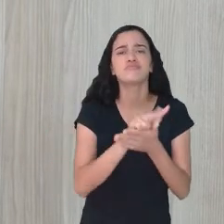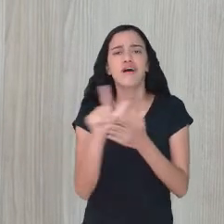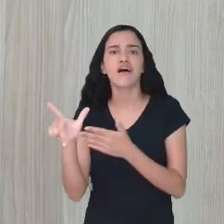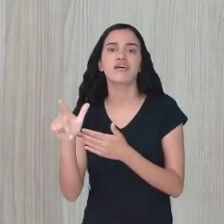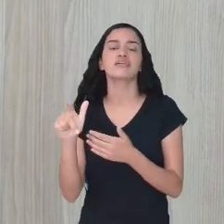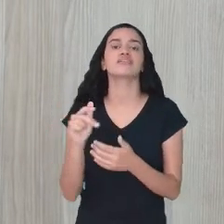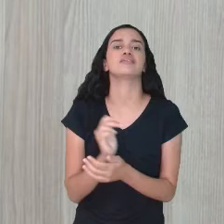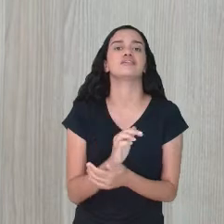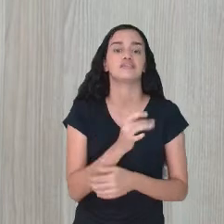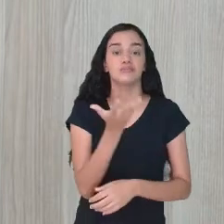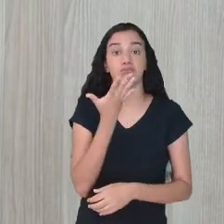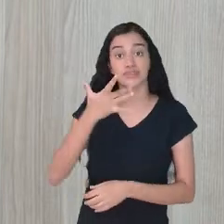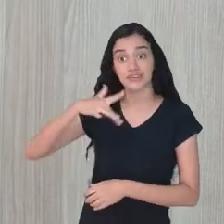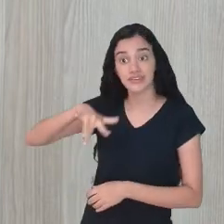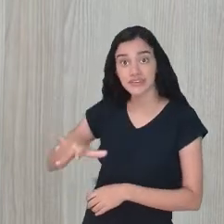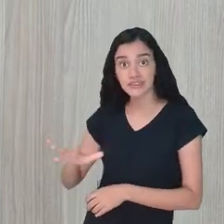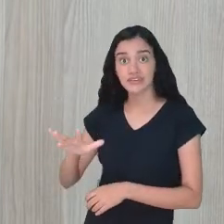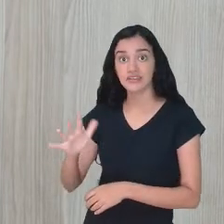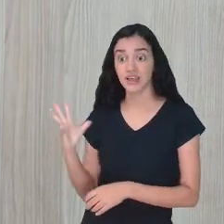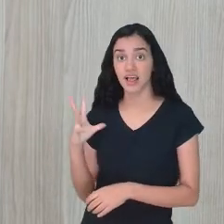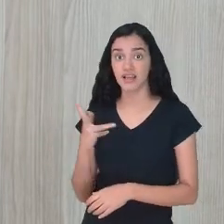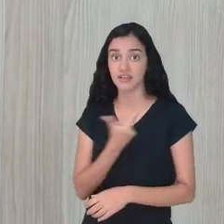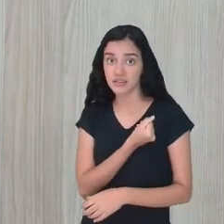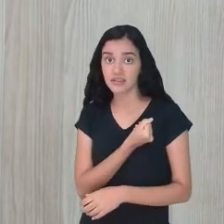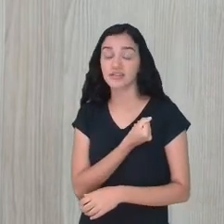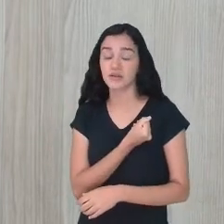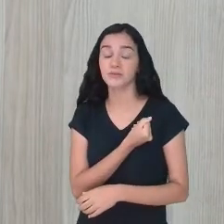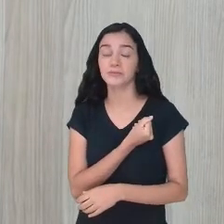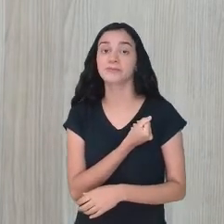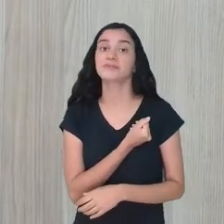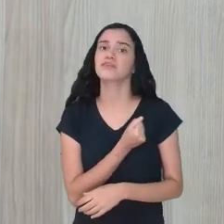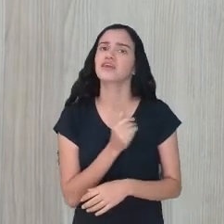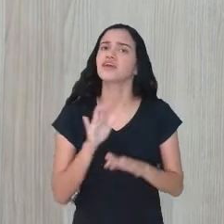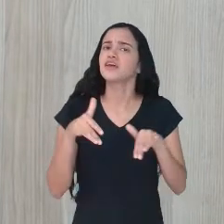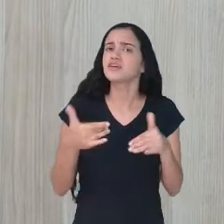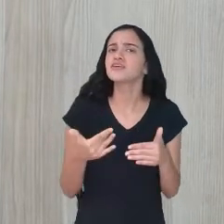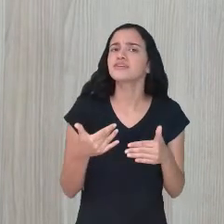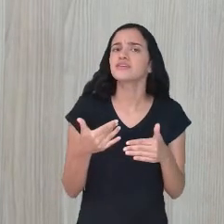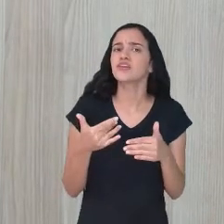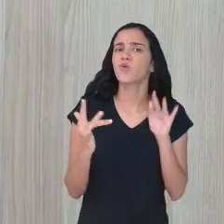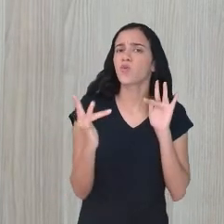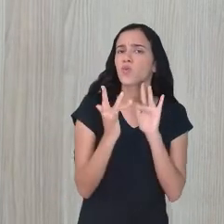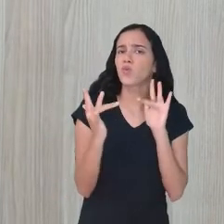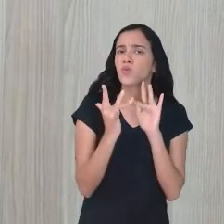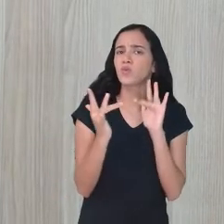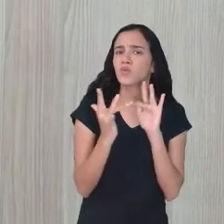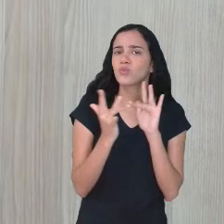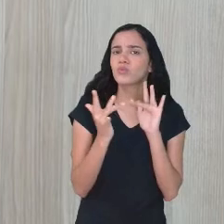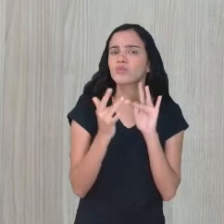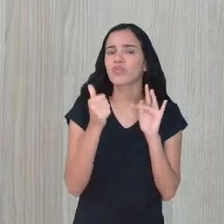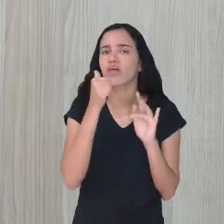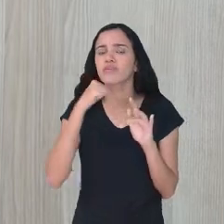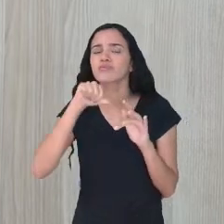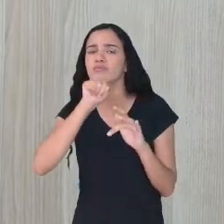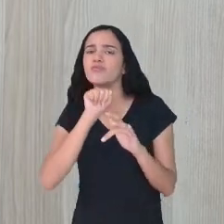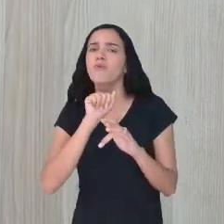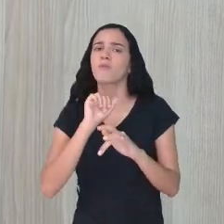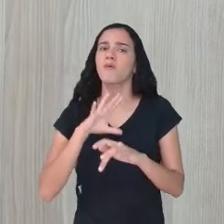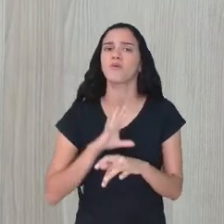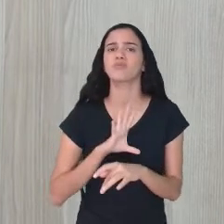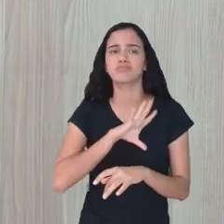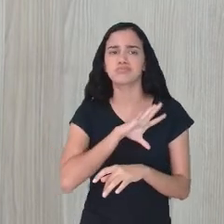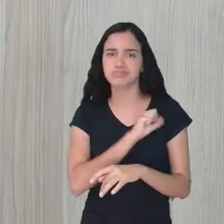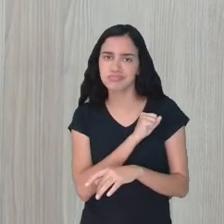salvas, simplesmente crianças que são amamentadas, E aquele contato com a mãe, aquele gesto de amor que